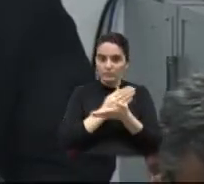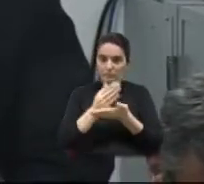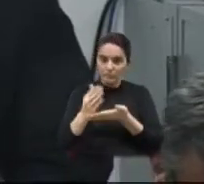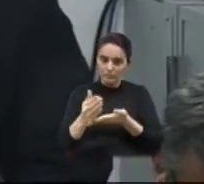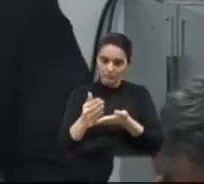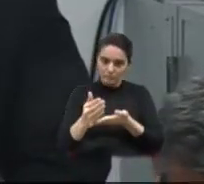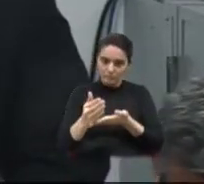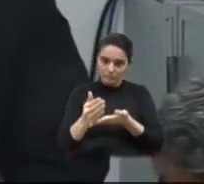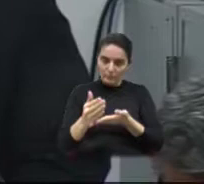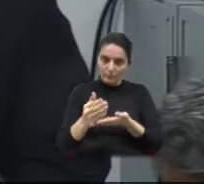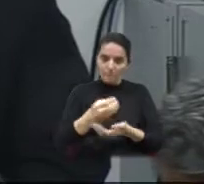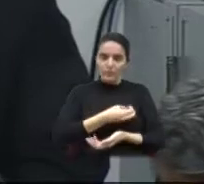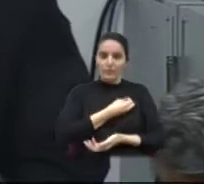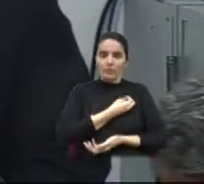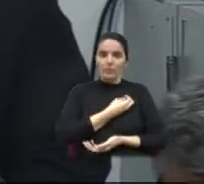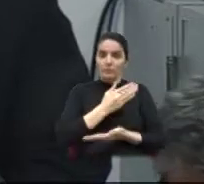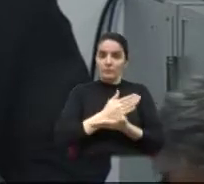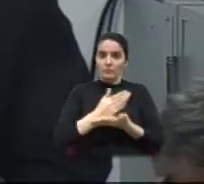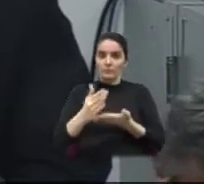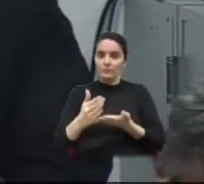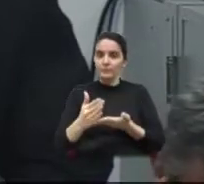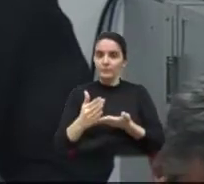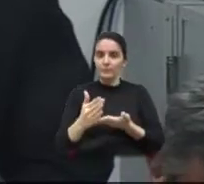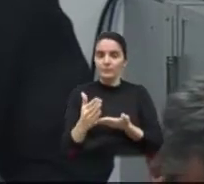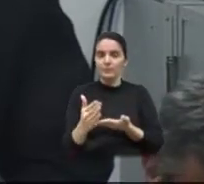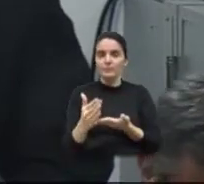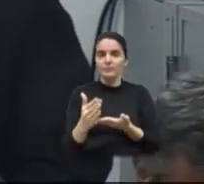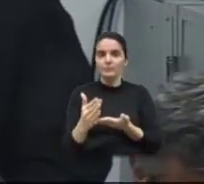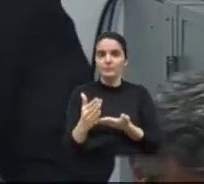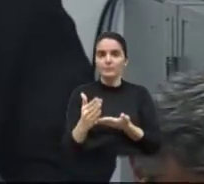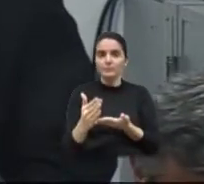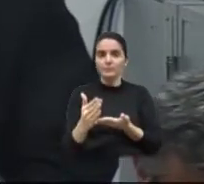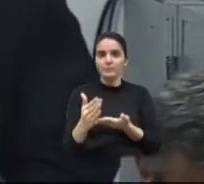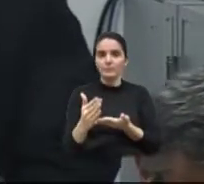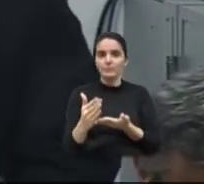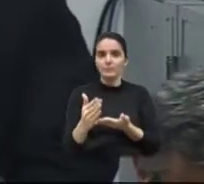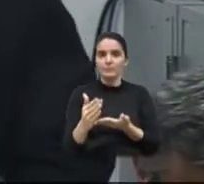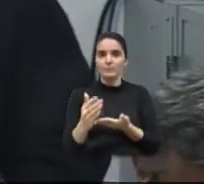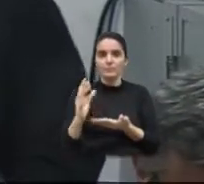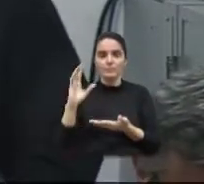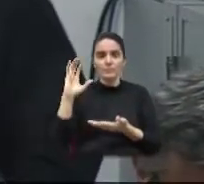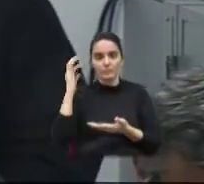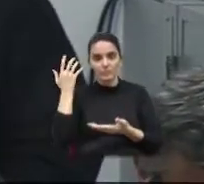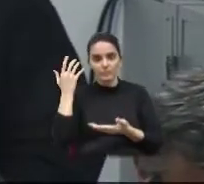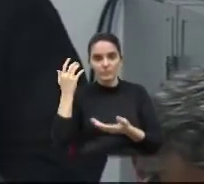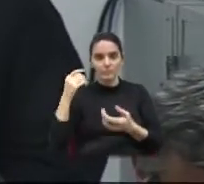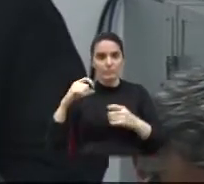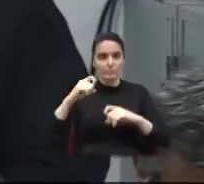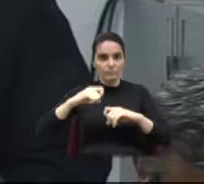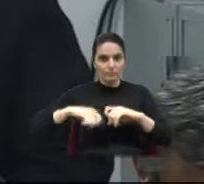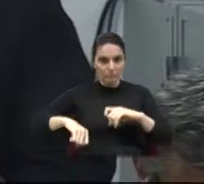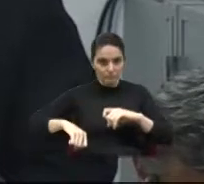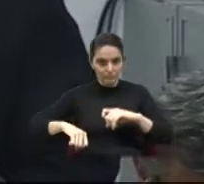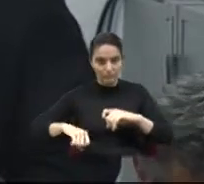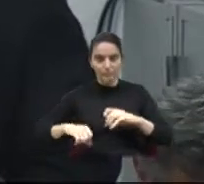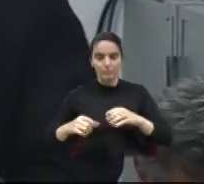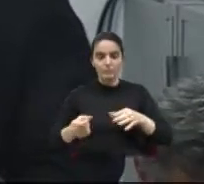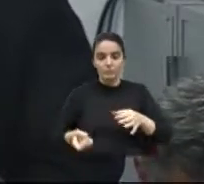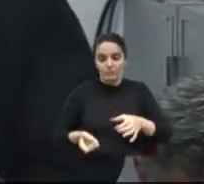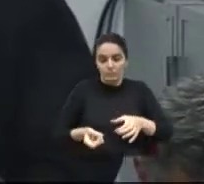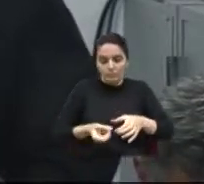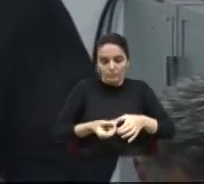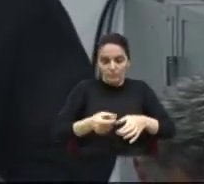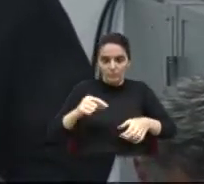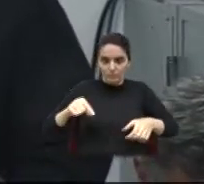a vida se forma desde a concepção, não é com 12 semanas. Nós temos aqui 3 médicos que eu acho que compactuam com